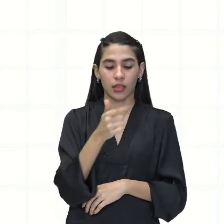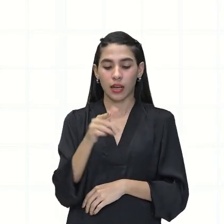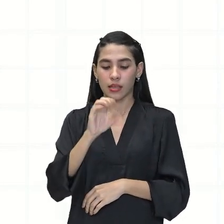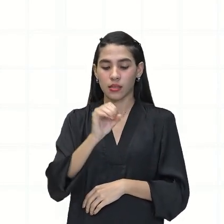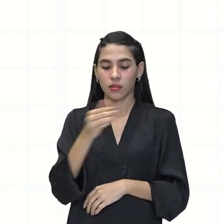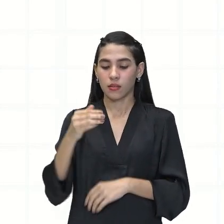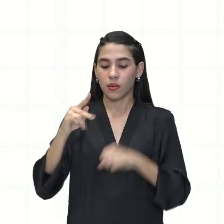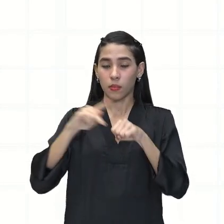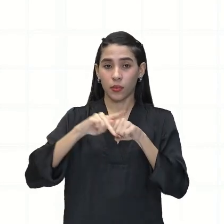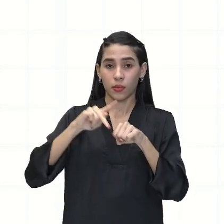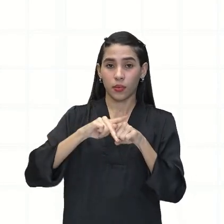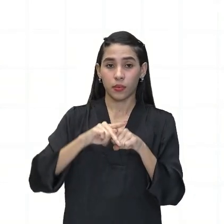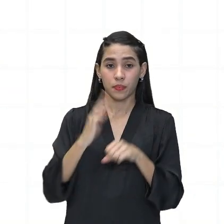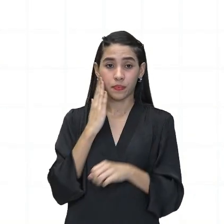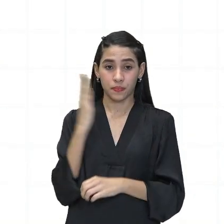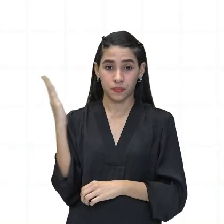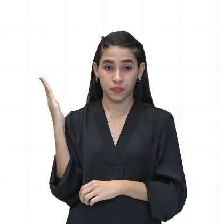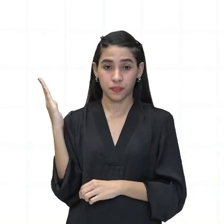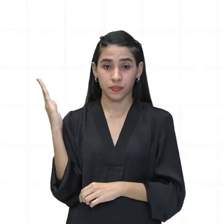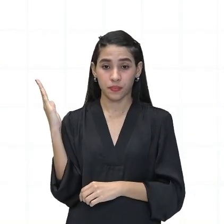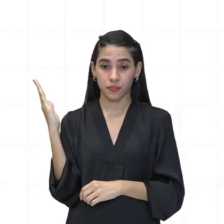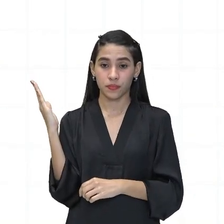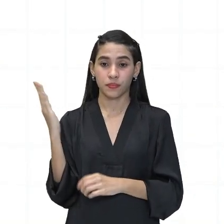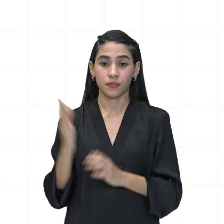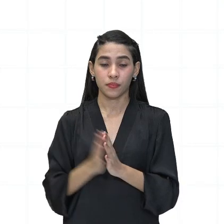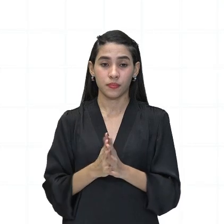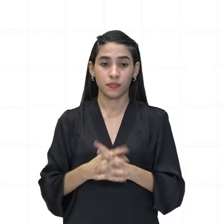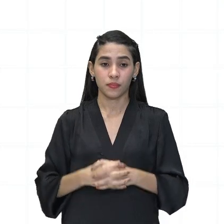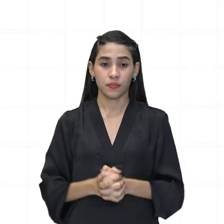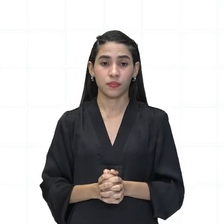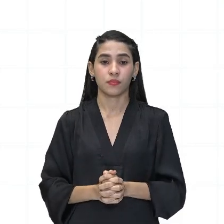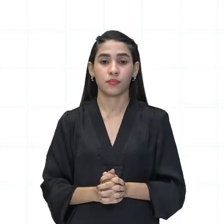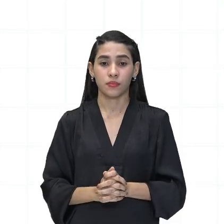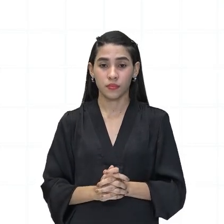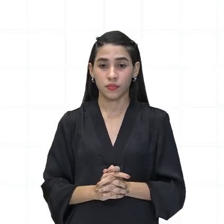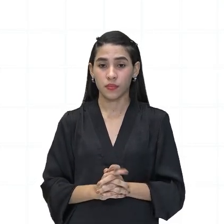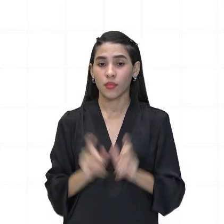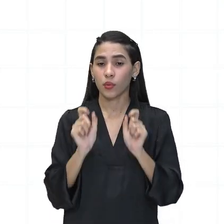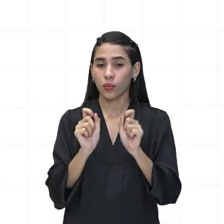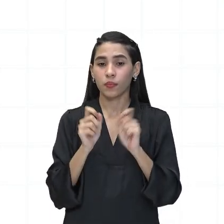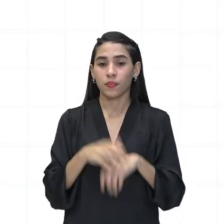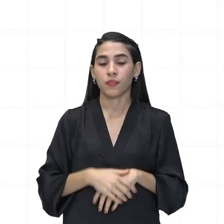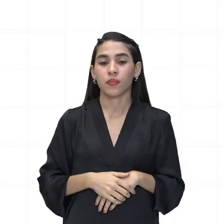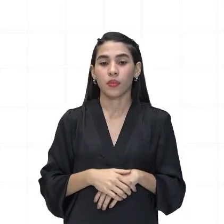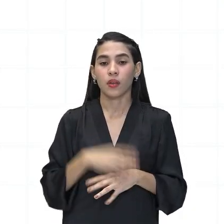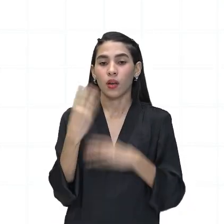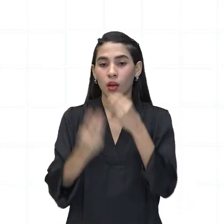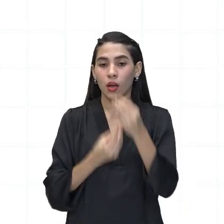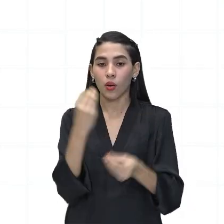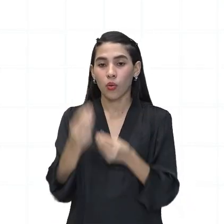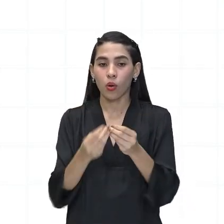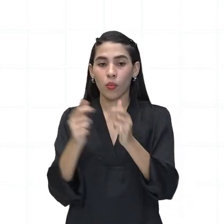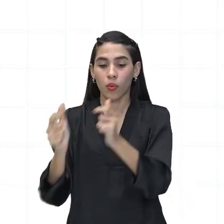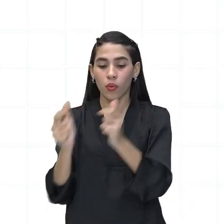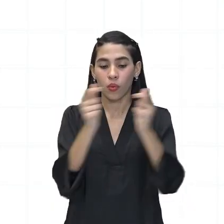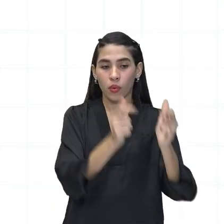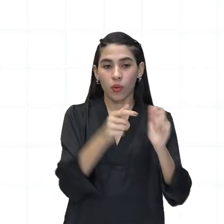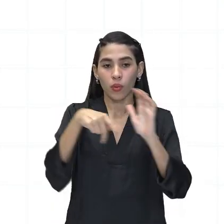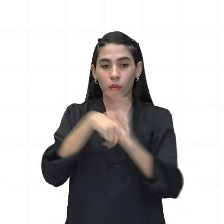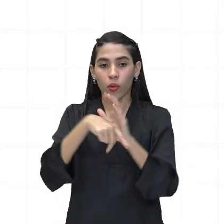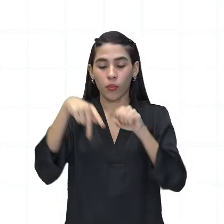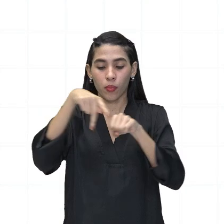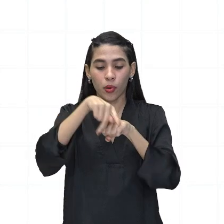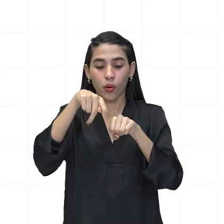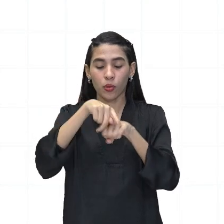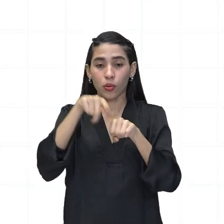pronominal. Vejam aí, colocação pronominal. Colocação pronominal é o quê? Consiste na posição dos